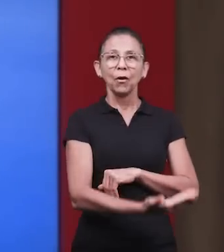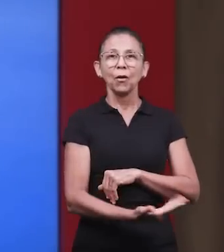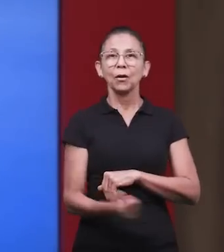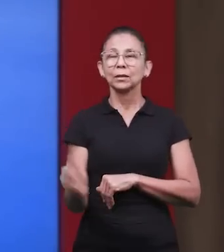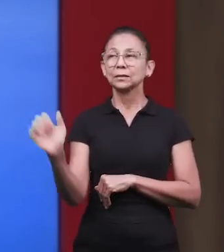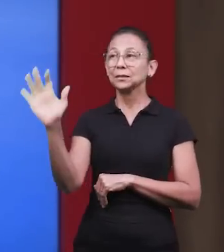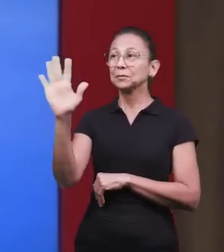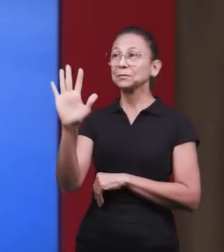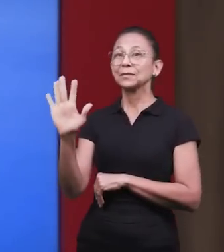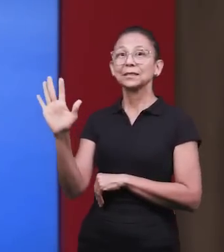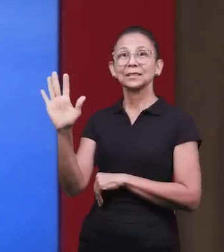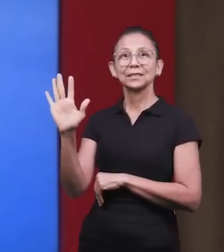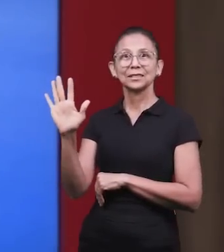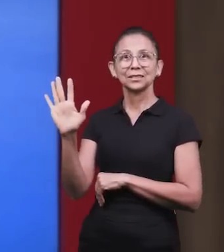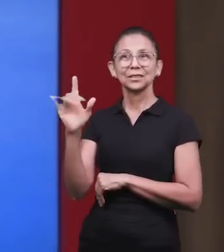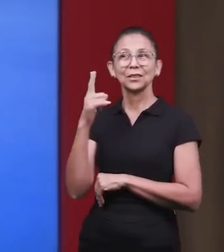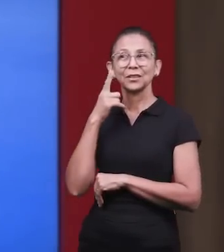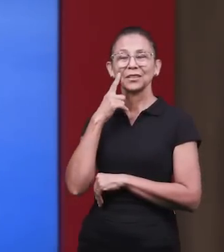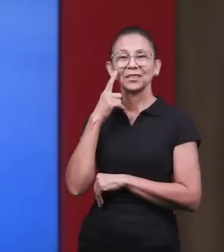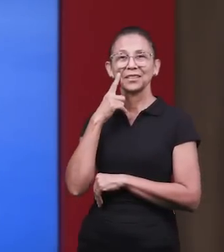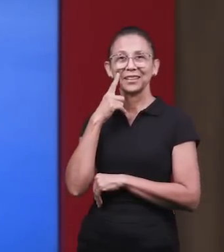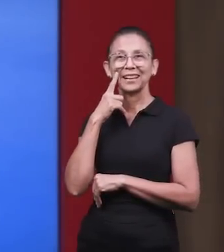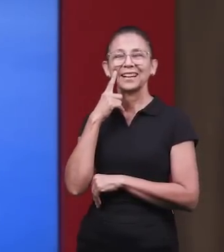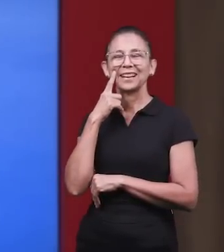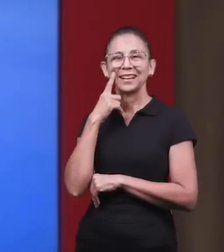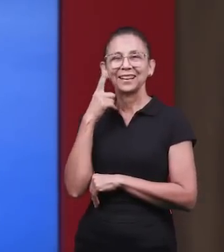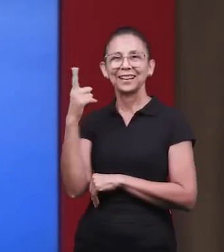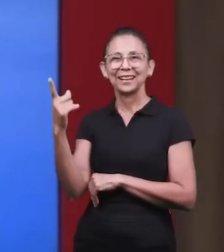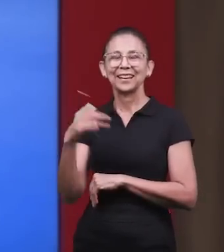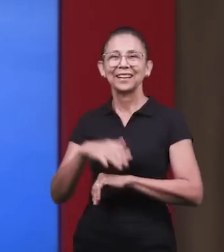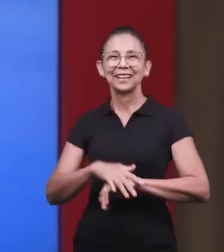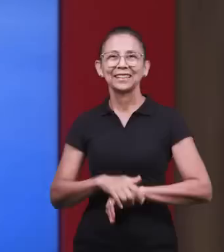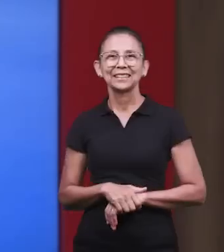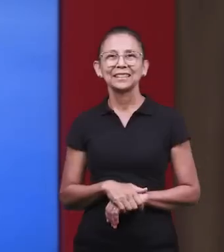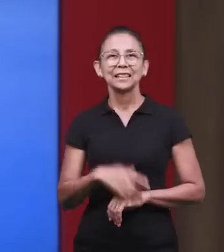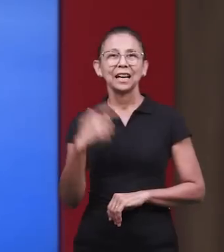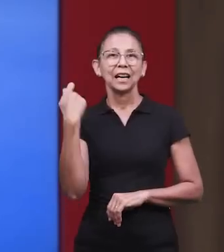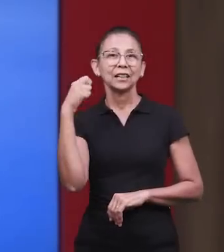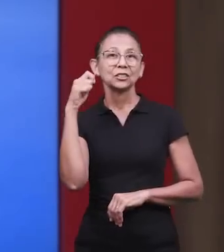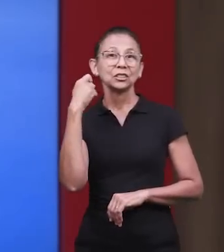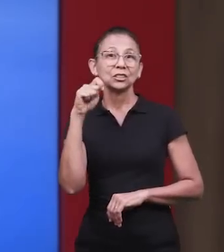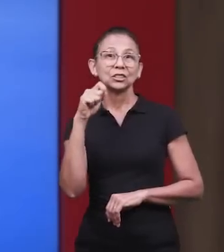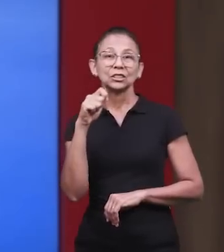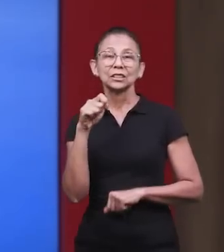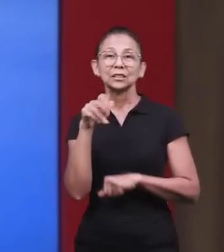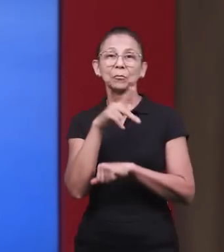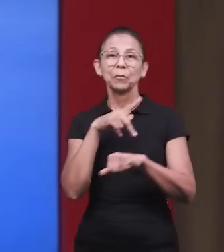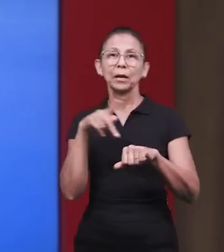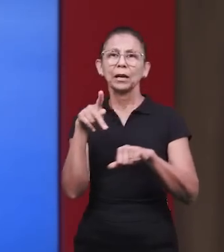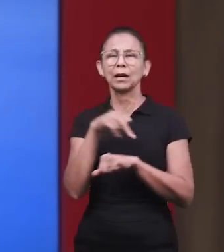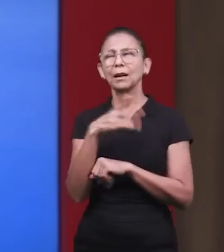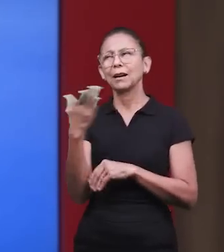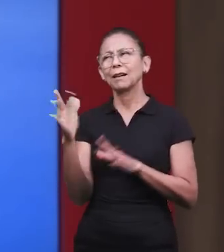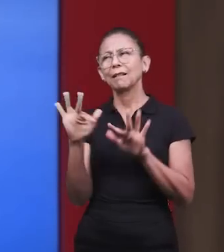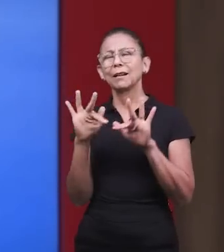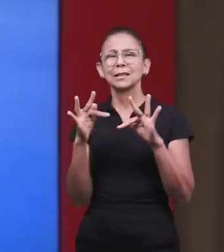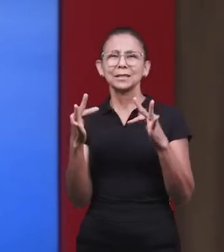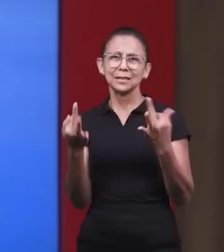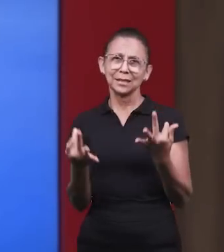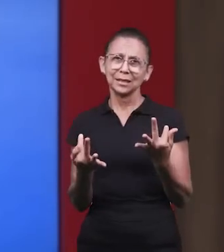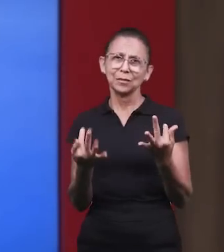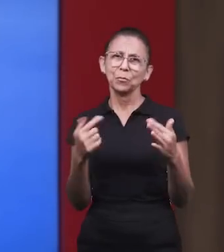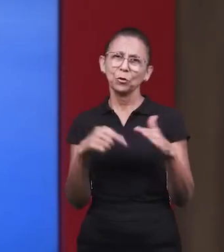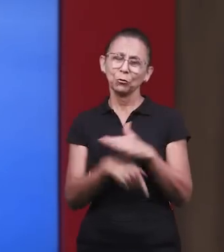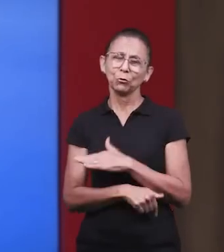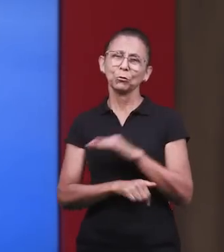imagens que chegaram e você vai poder ver agora imagens aí de Buenos Aires, na Argentina. Veja a simplicidade e a profundidade do